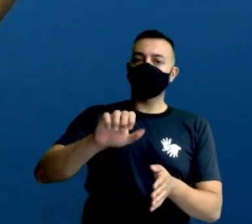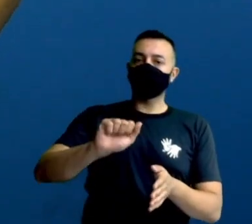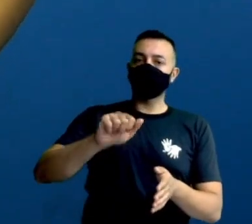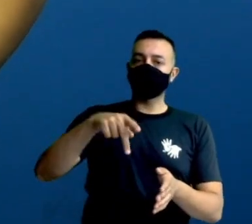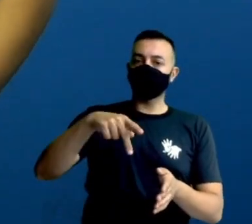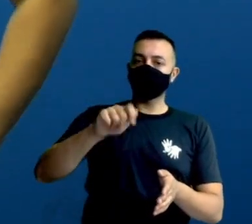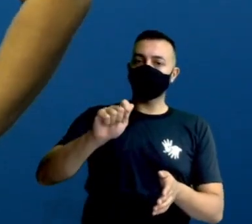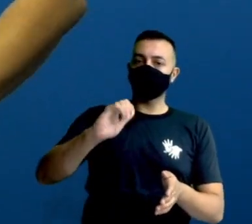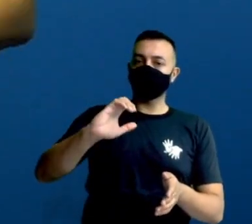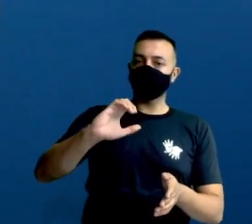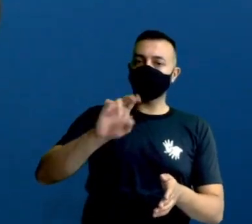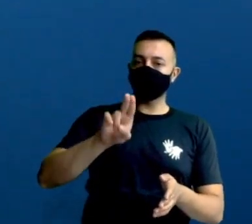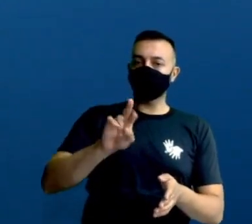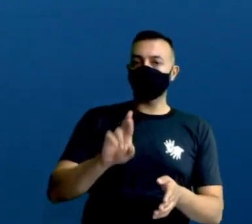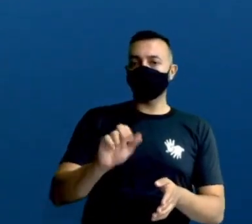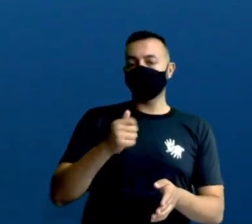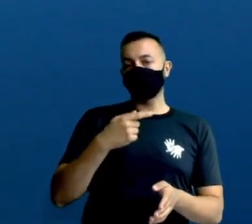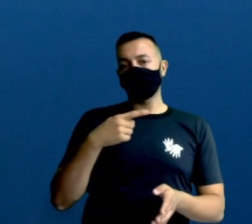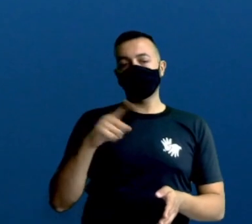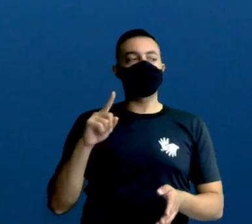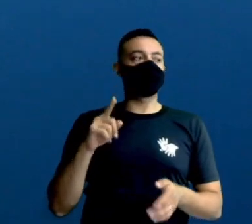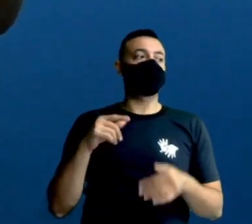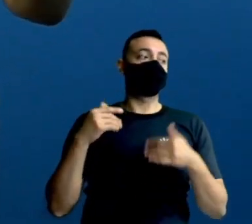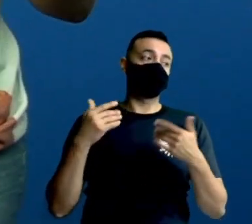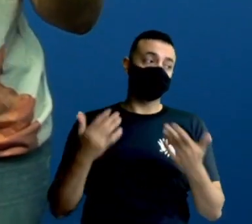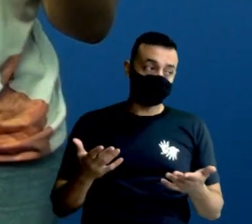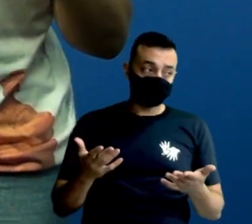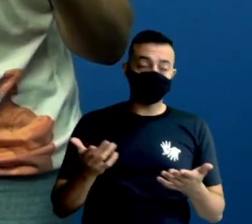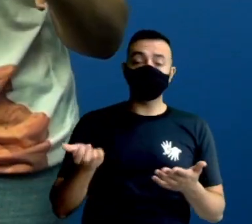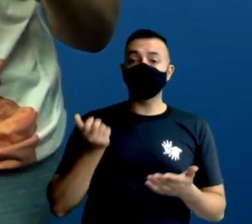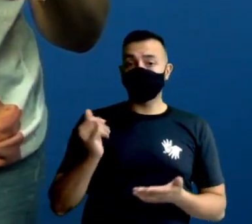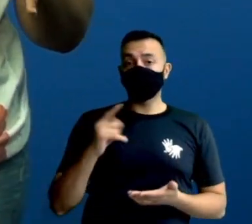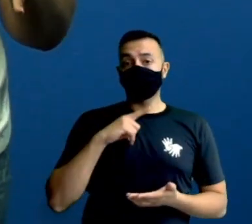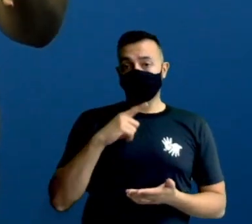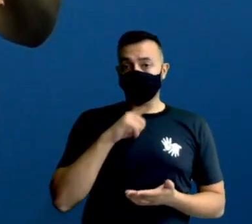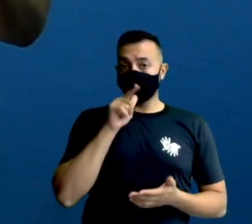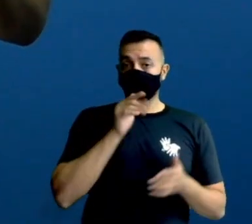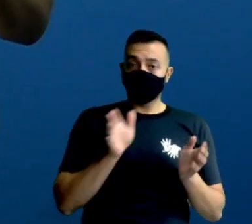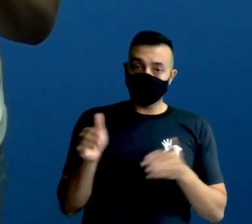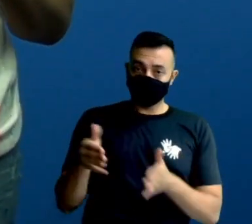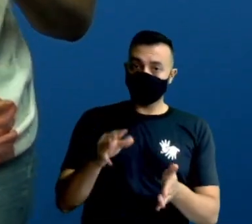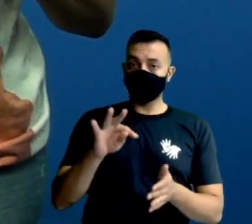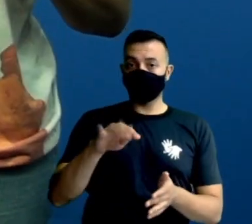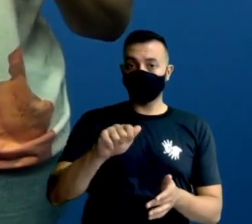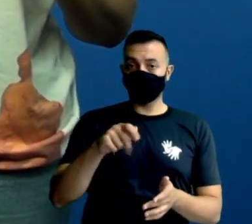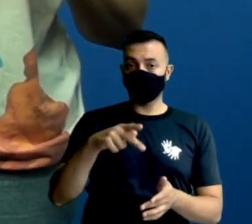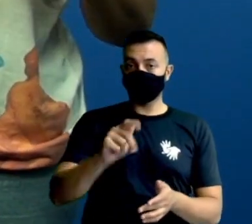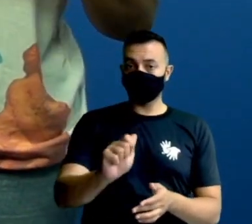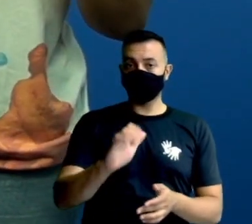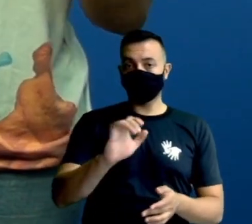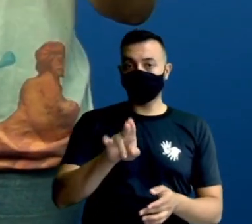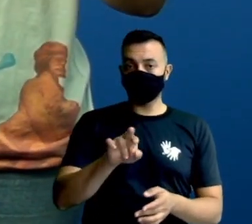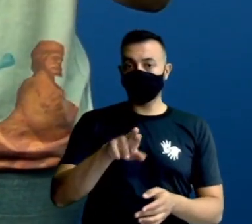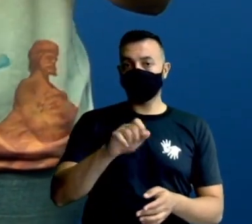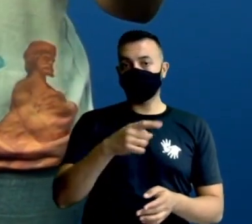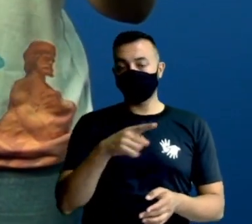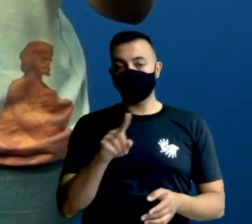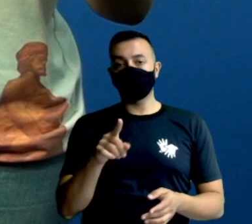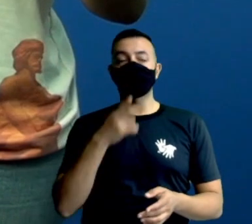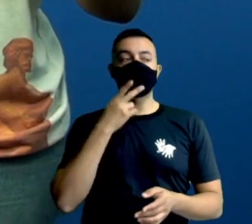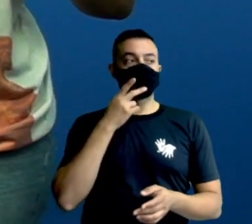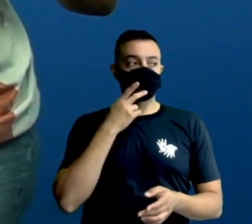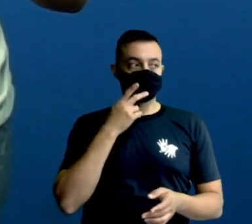Tapacurá. Então, gente, quando provavelmente se tinha esse rio aqui em Vitória, né, Tapacurá, que é dito